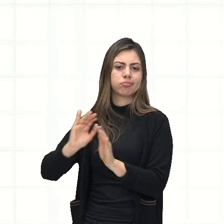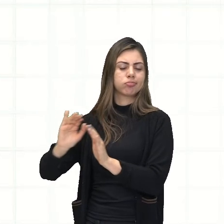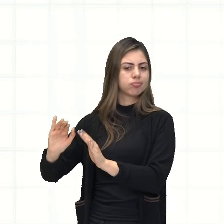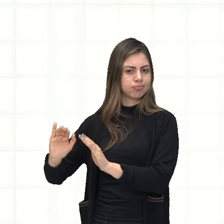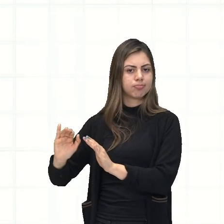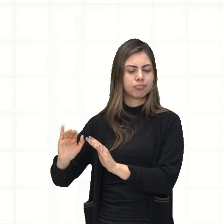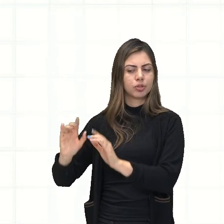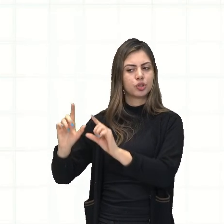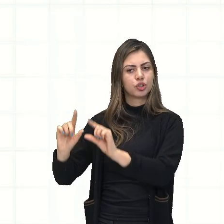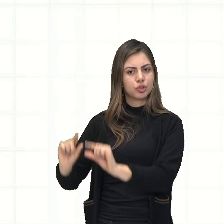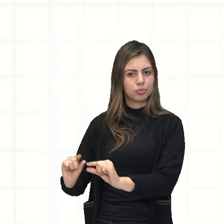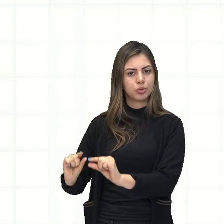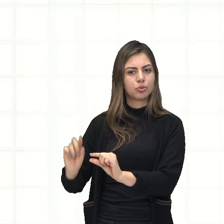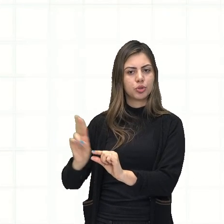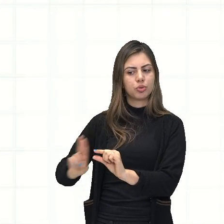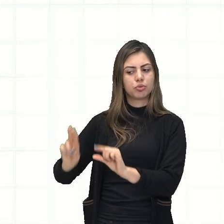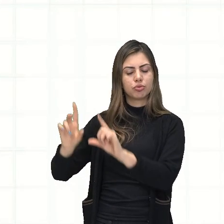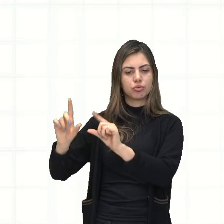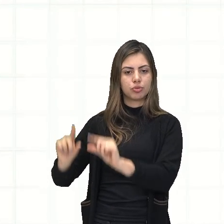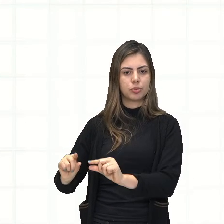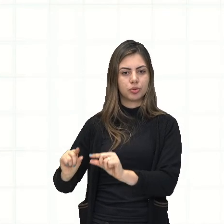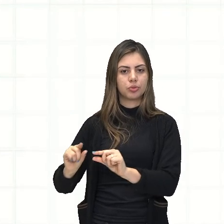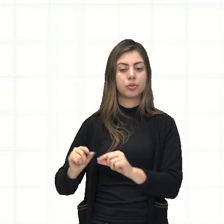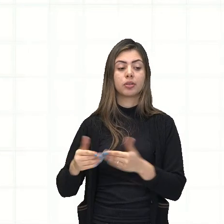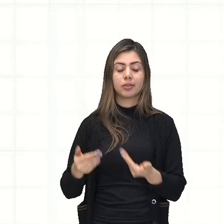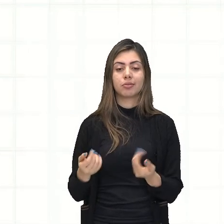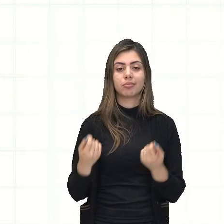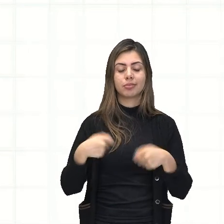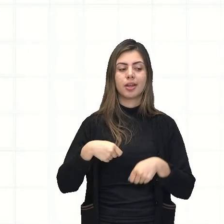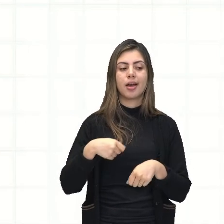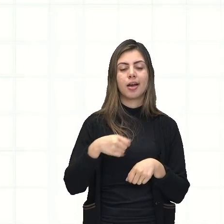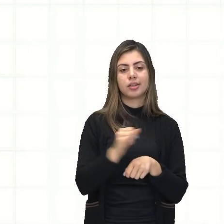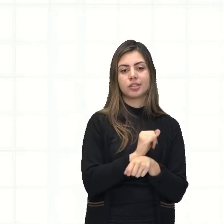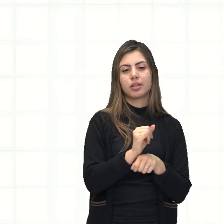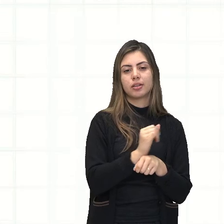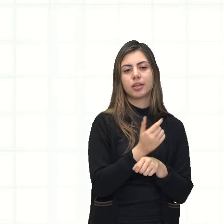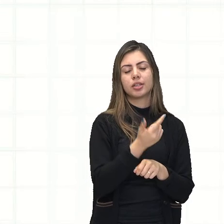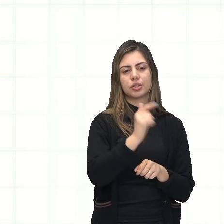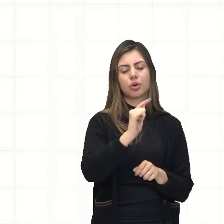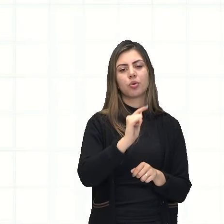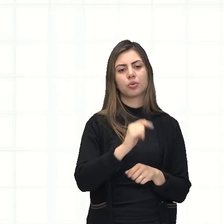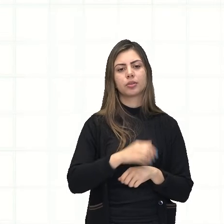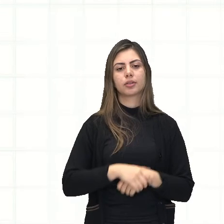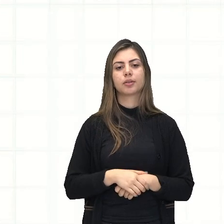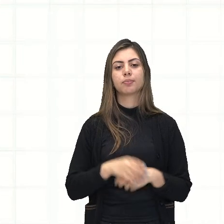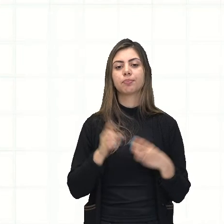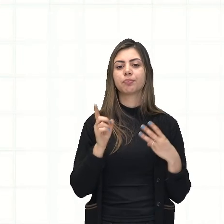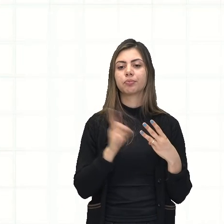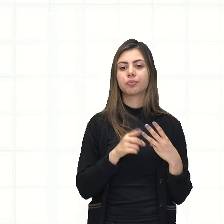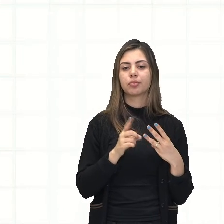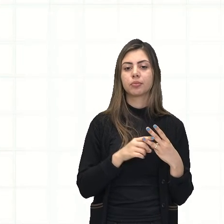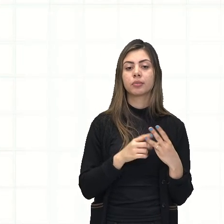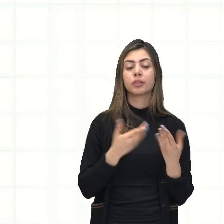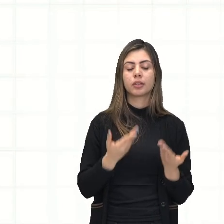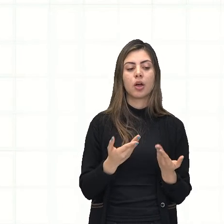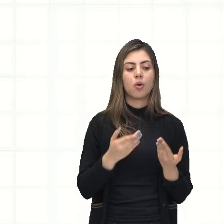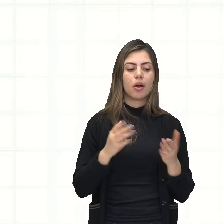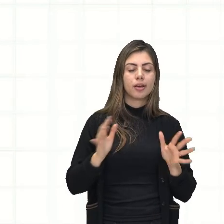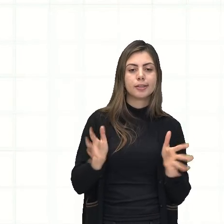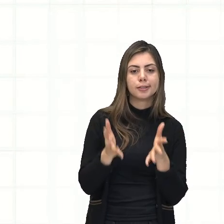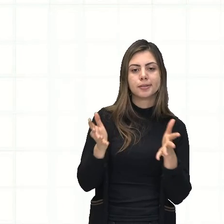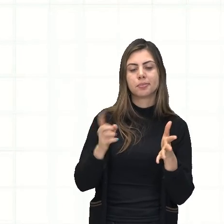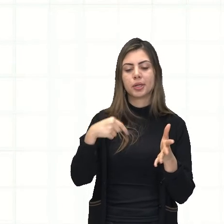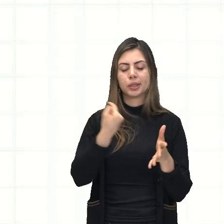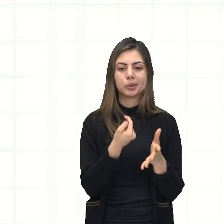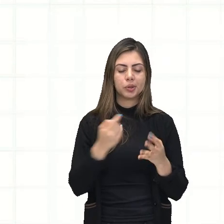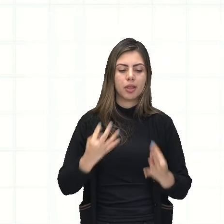né, principalmente, né, nos dá outras alternativas. Estímulo à inovação e ao